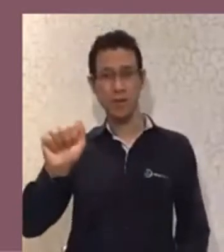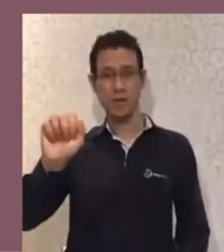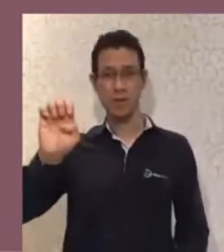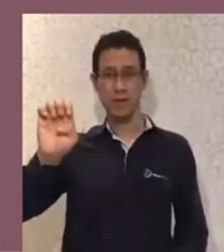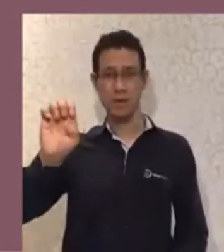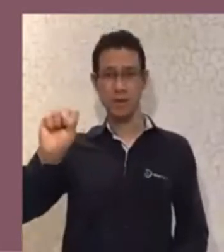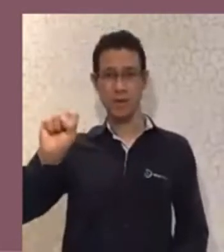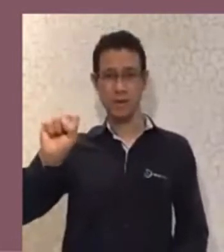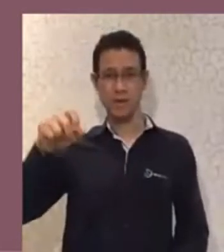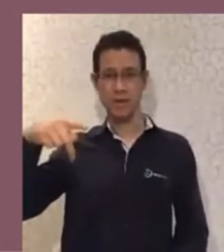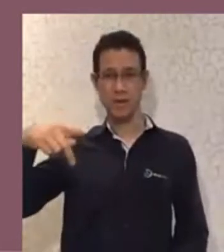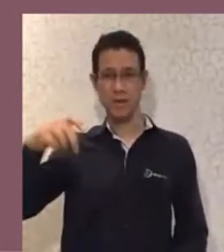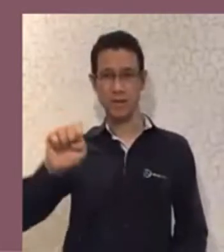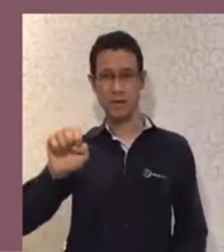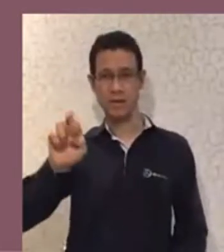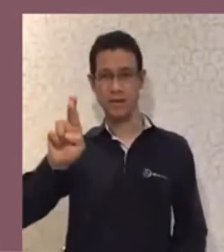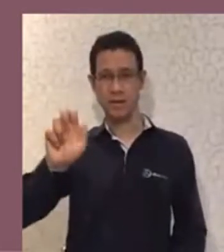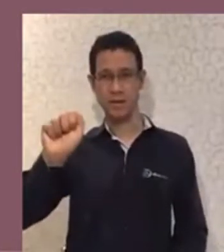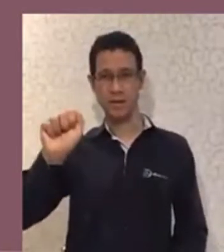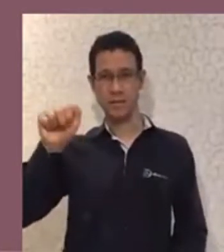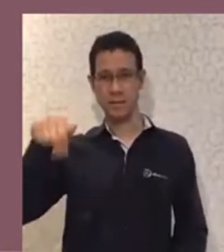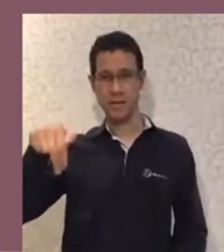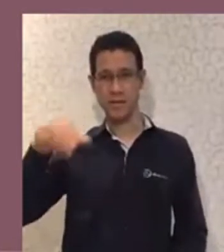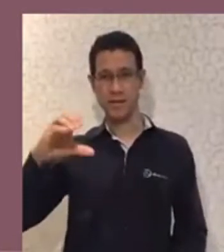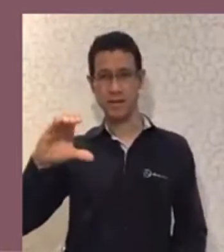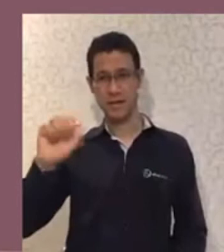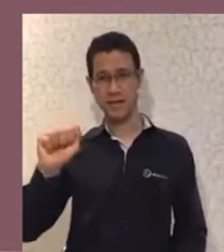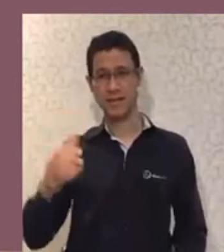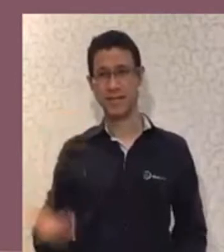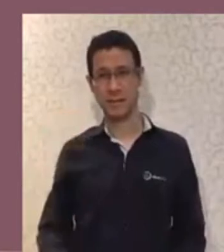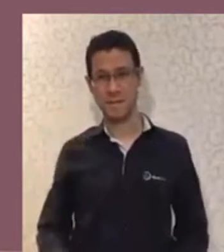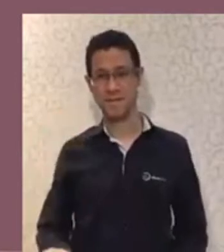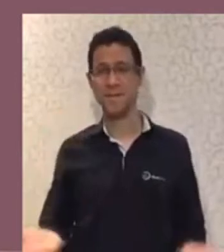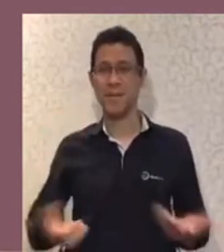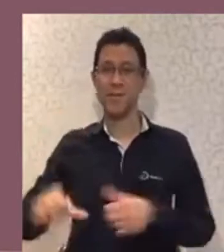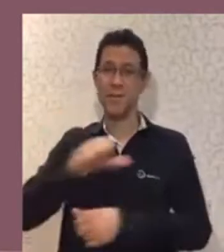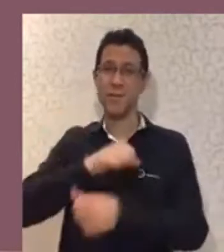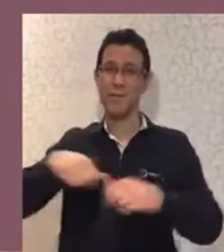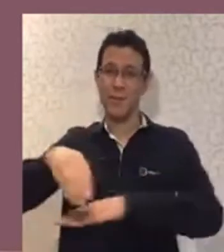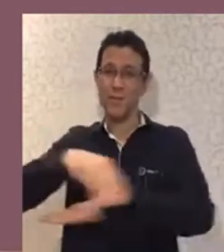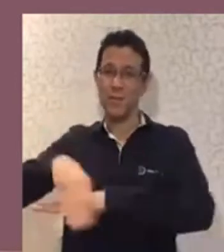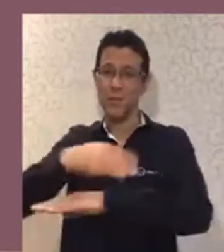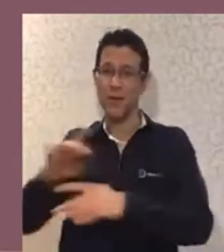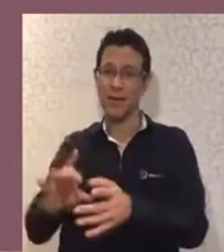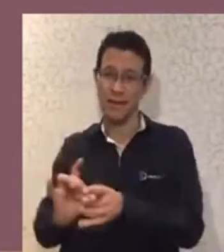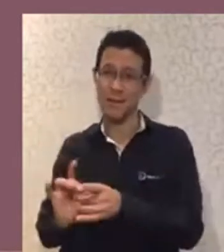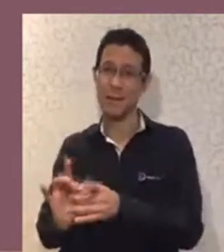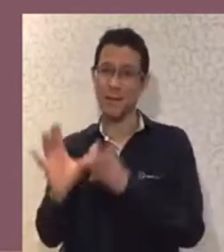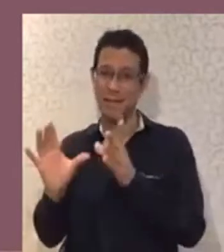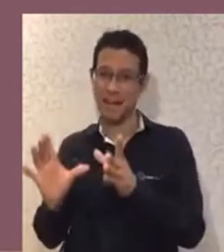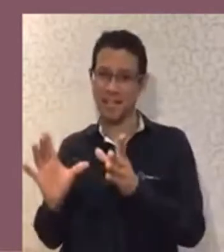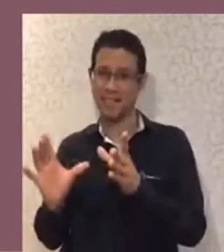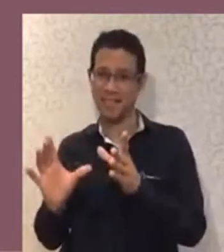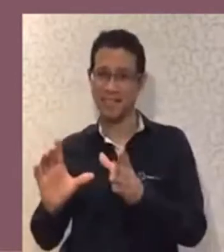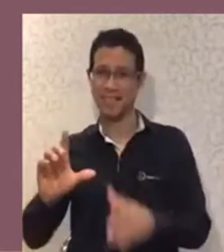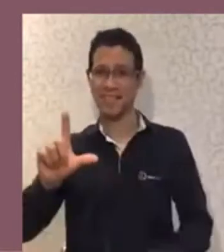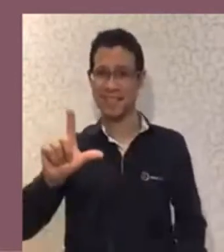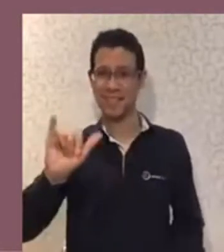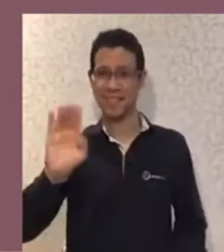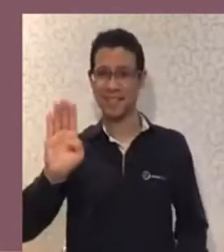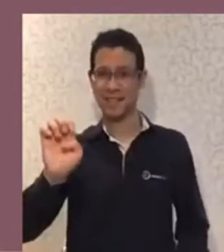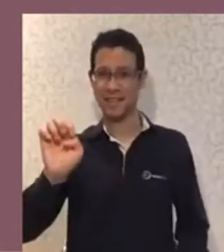Assim, eu nasci na Rua Esperança, hoje eu moro na Rua Liberdade, vocês veem os nomes que era dado à rua